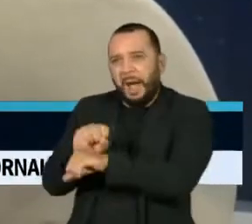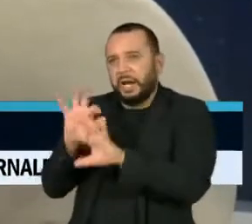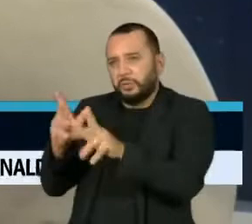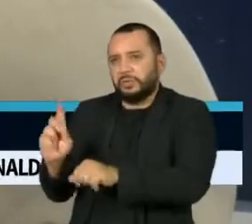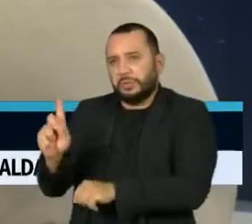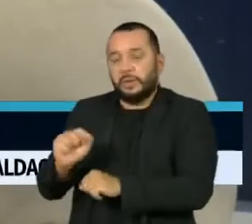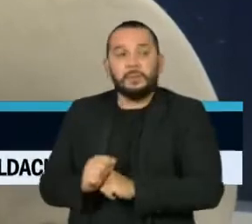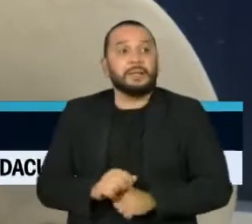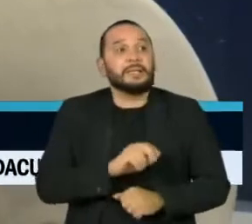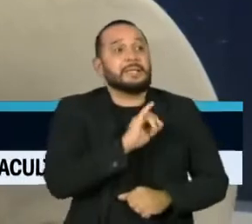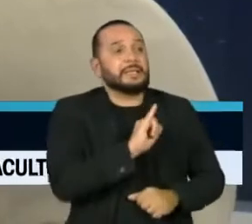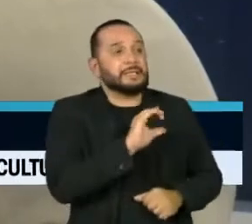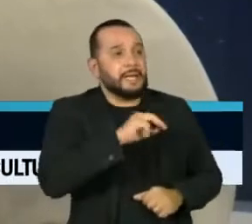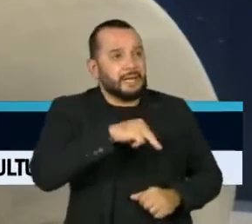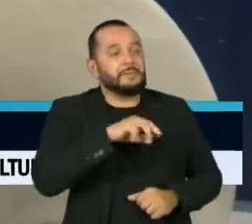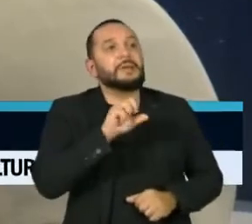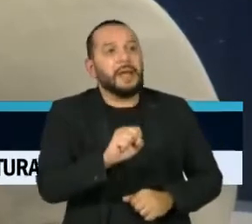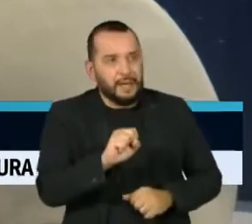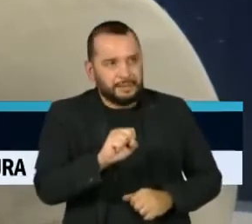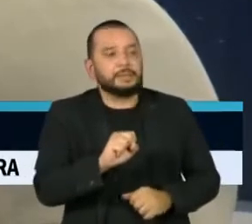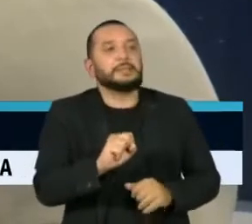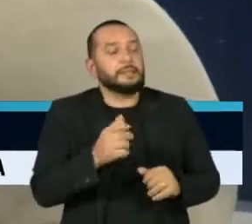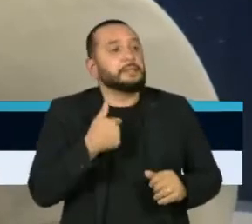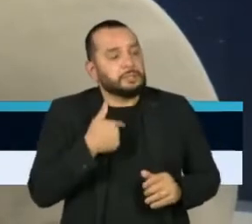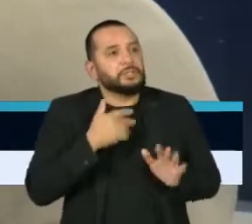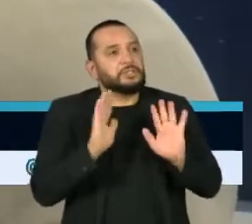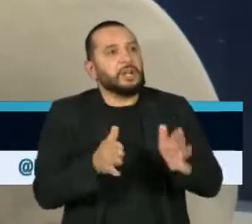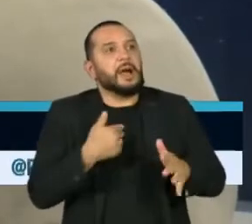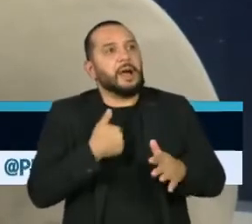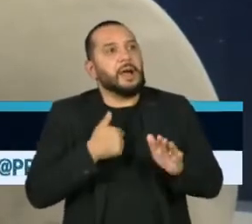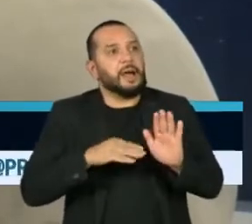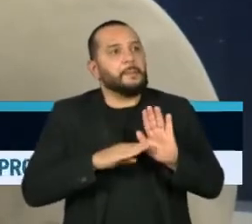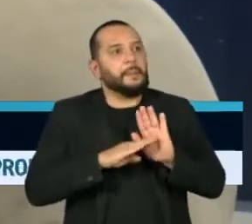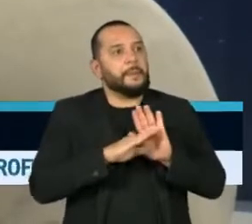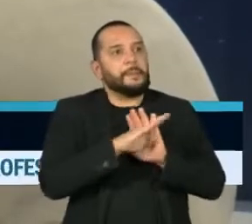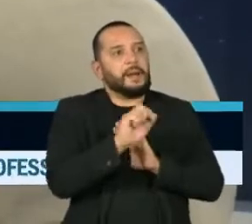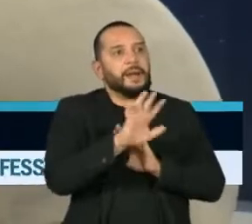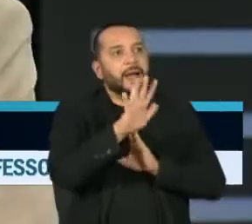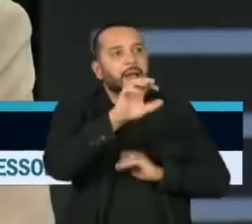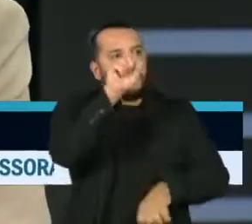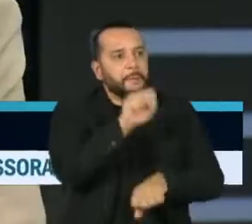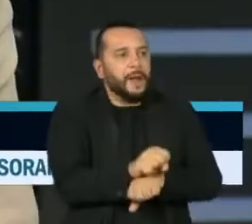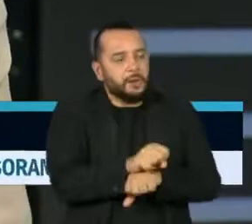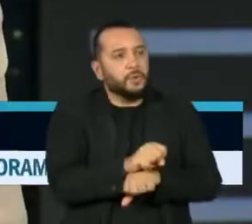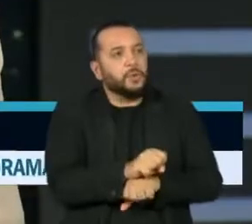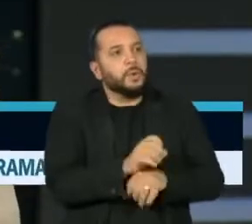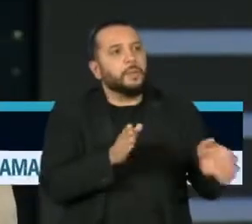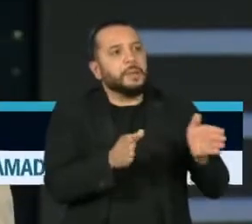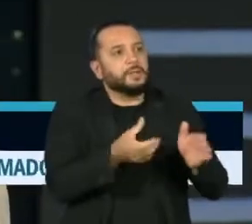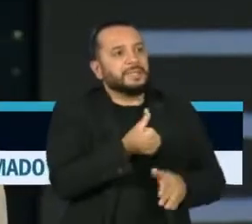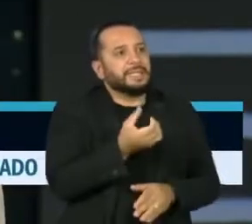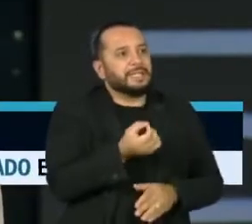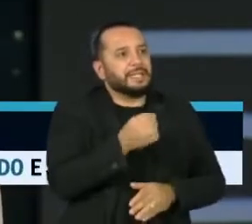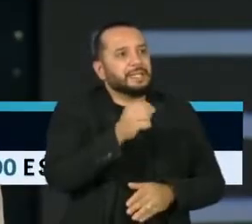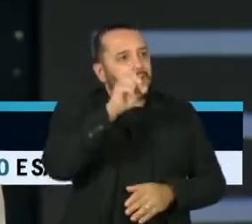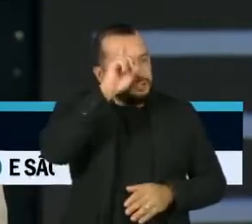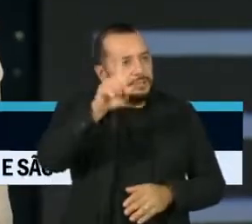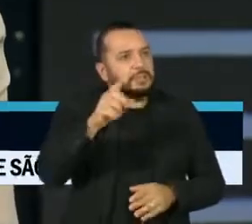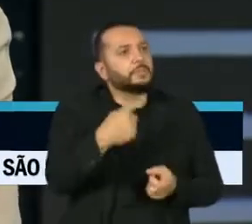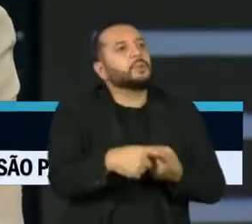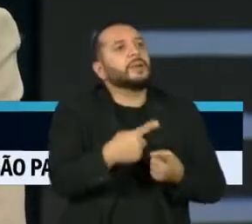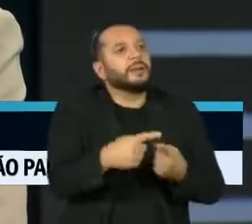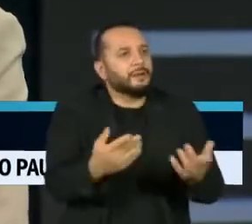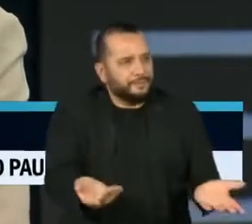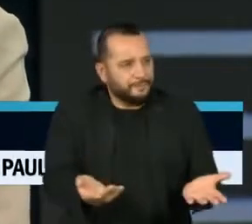congelamento de sms sobre combustíveis por mais 60 dias por quê que a ideia voltaram atrás eu acho importante que eles mantêm pelo